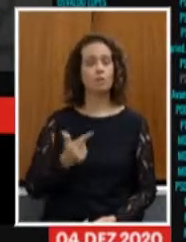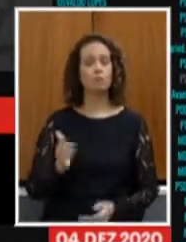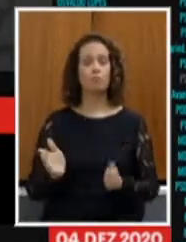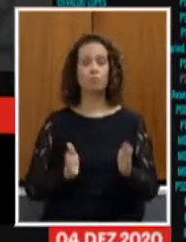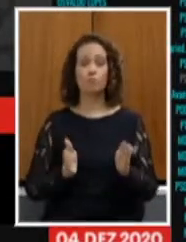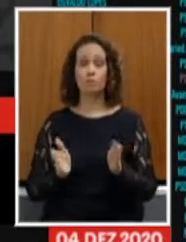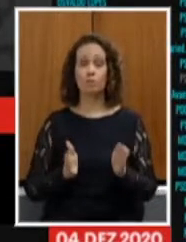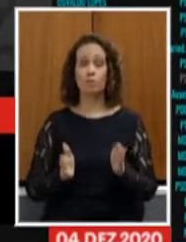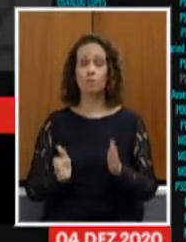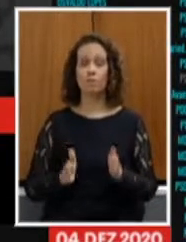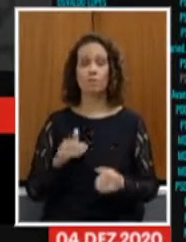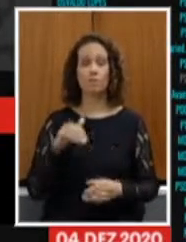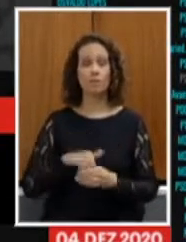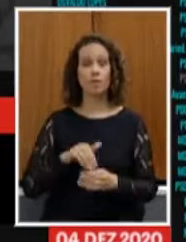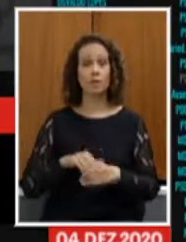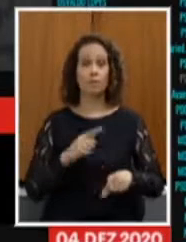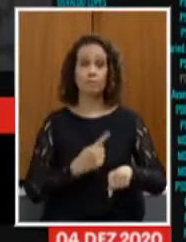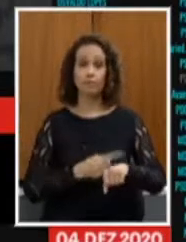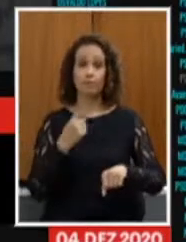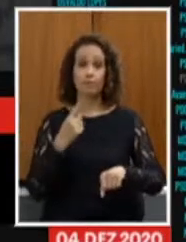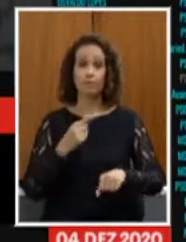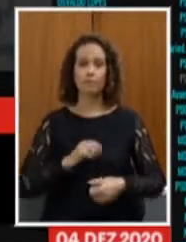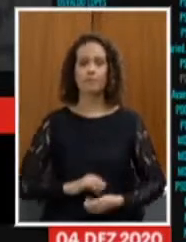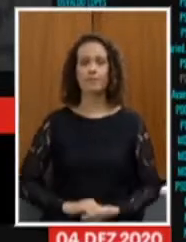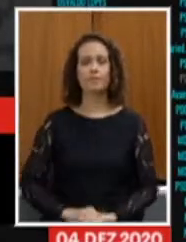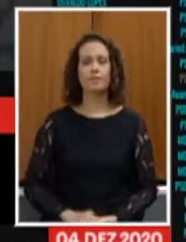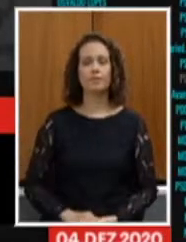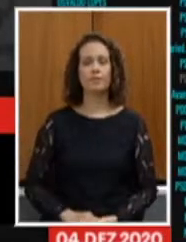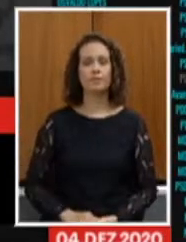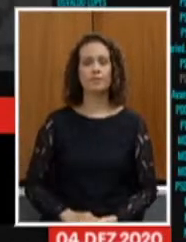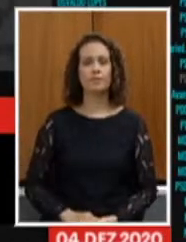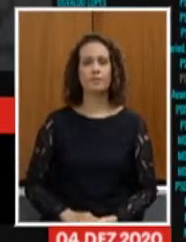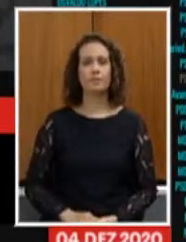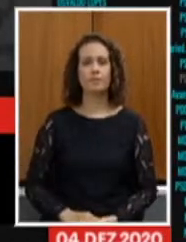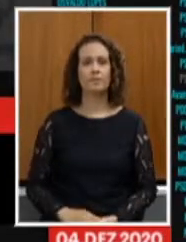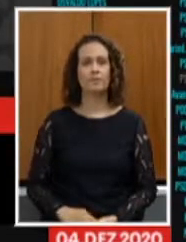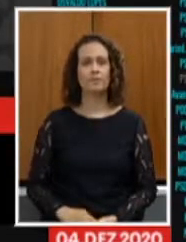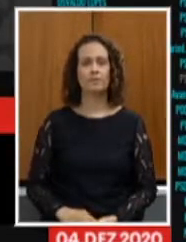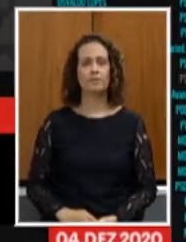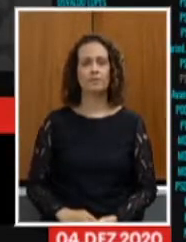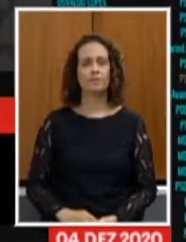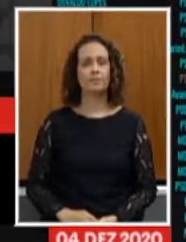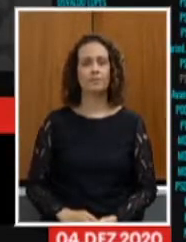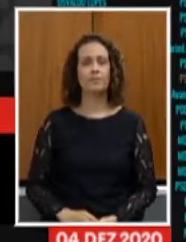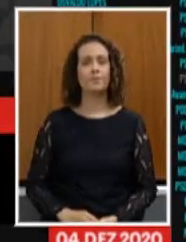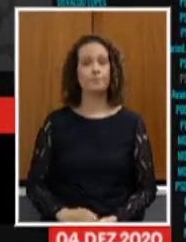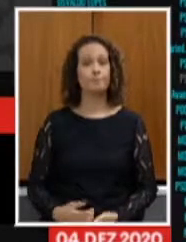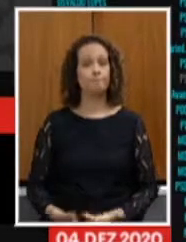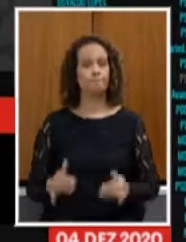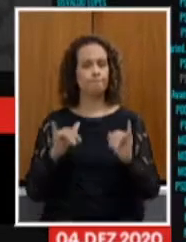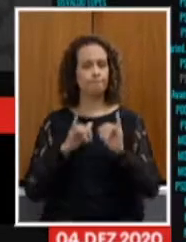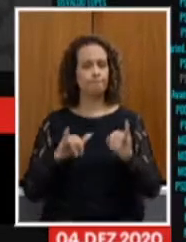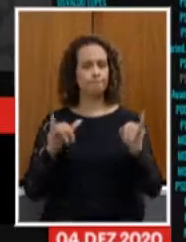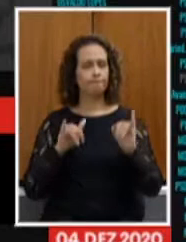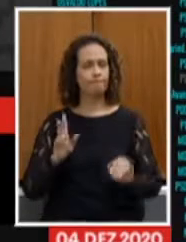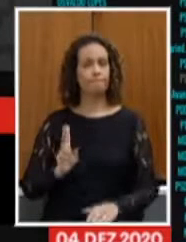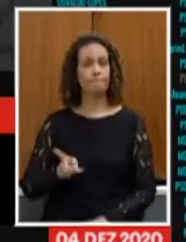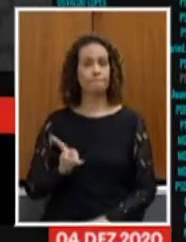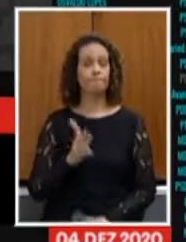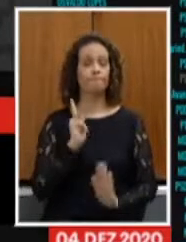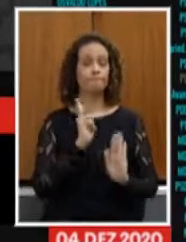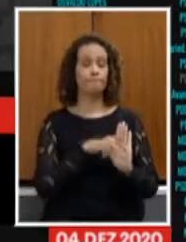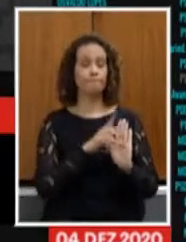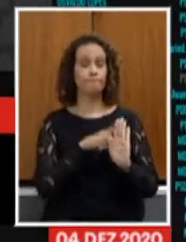votação. Em votação. Ainda quanto ao projeto do orçamento